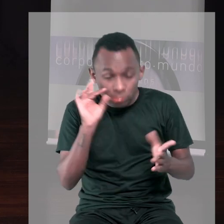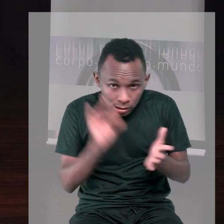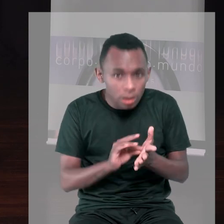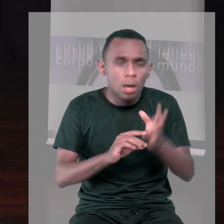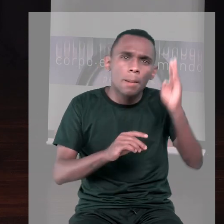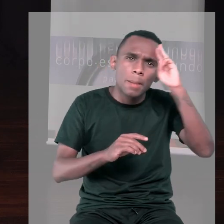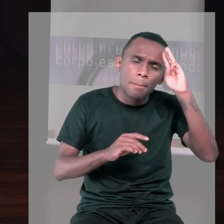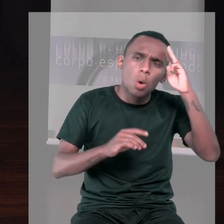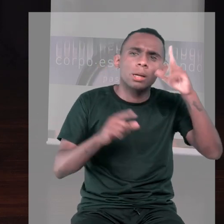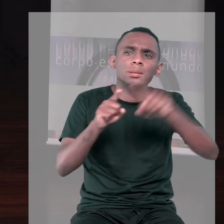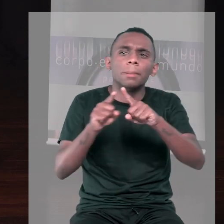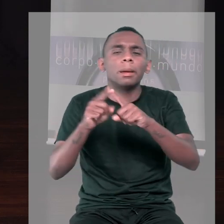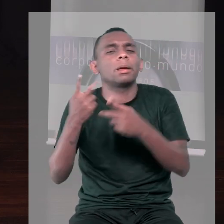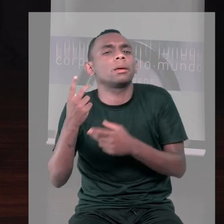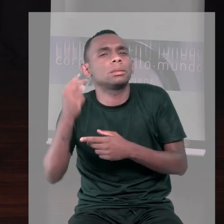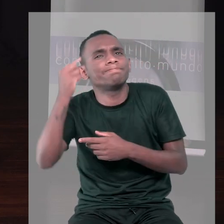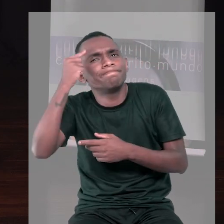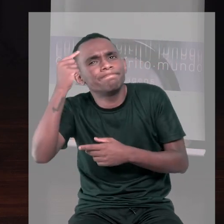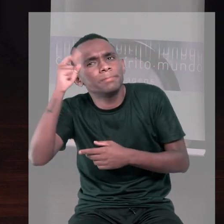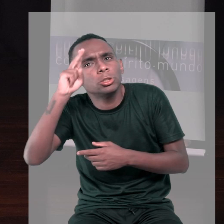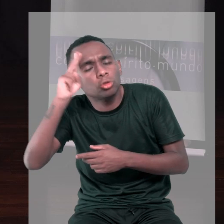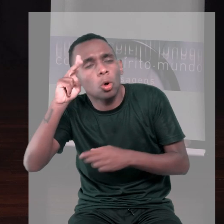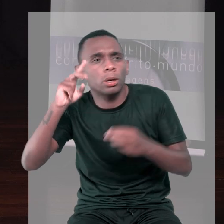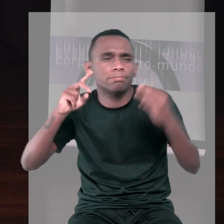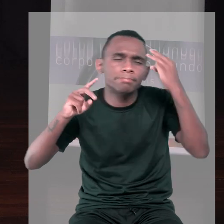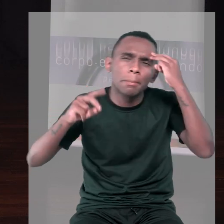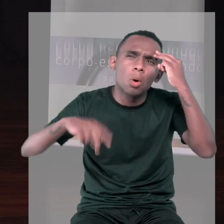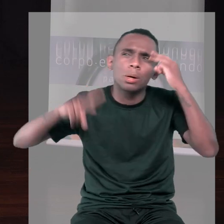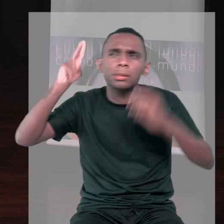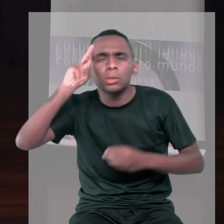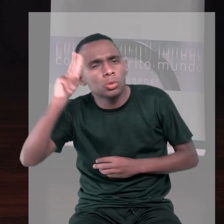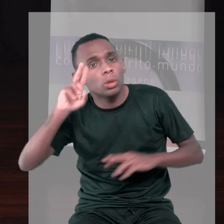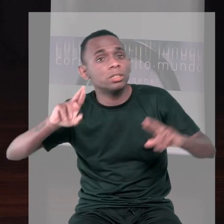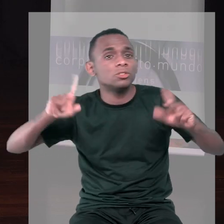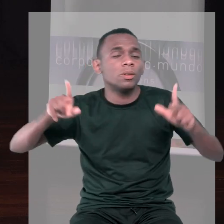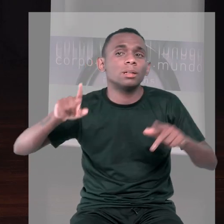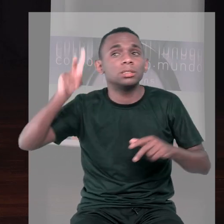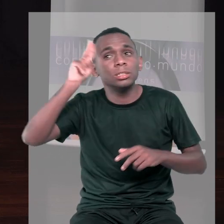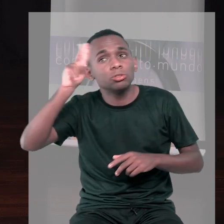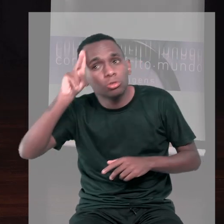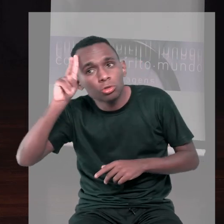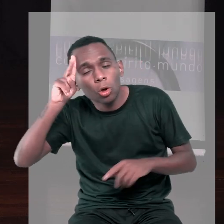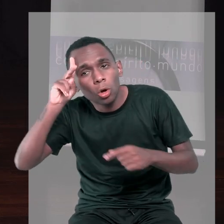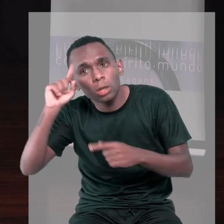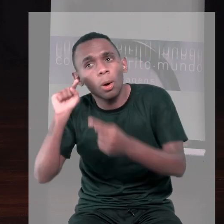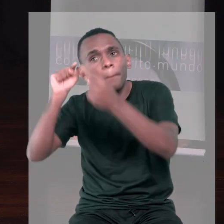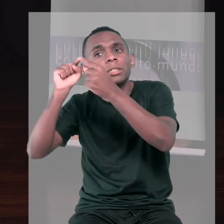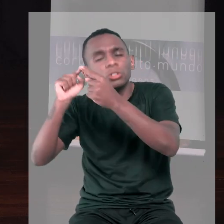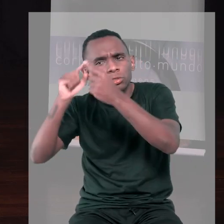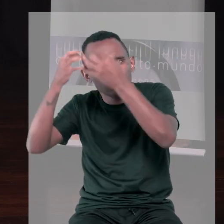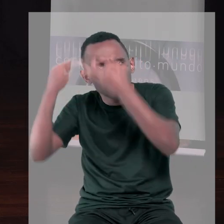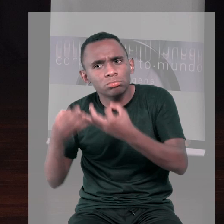sempre suscetível às influências emocionais, ela é sempre suscetível aos interesses, né? Então